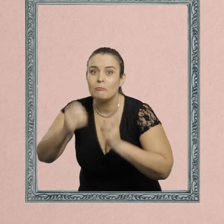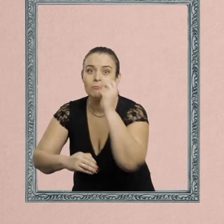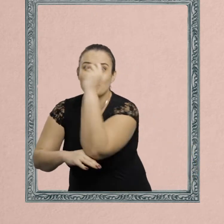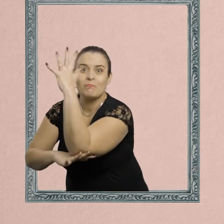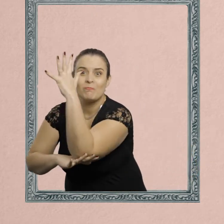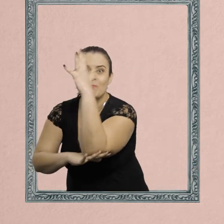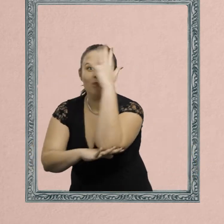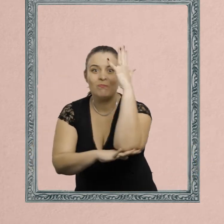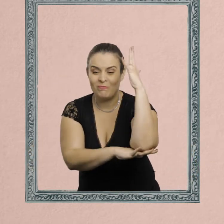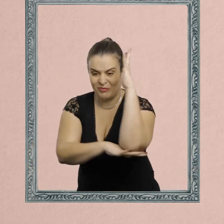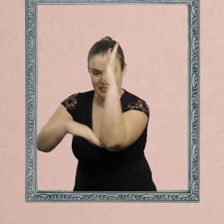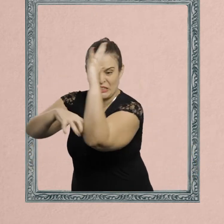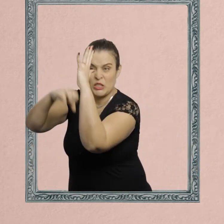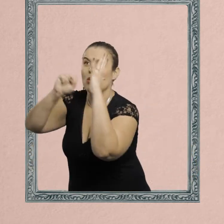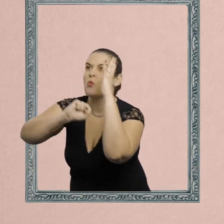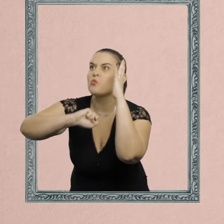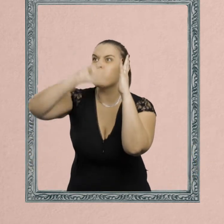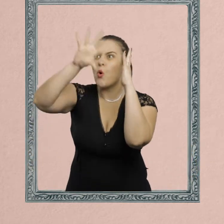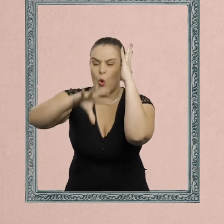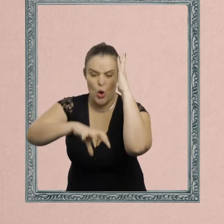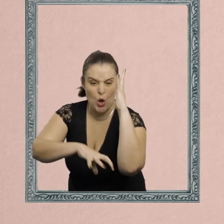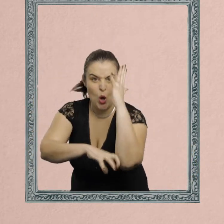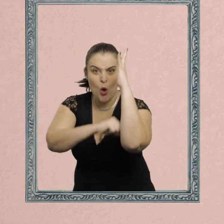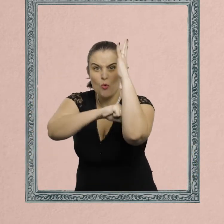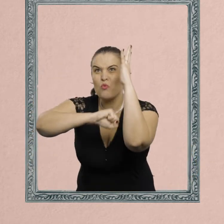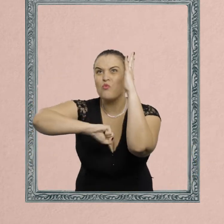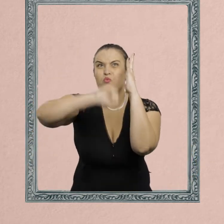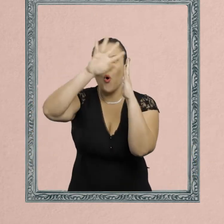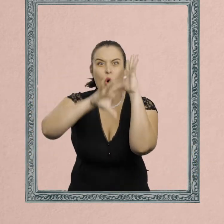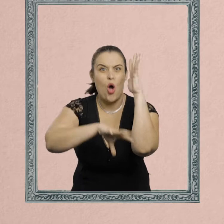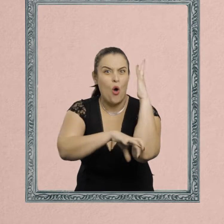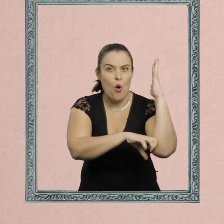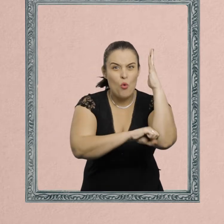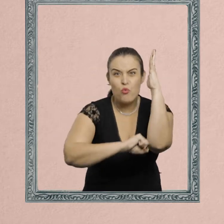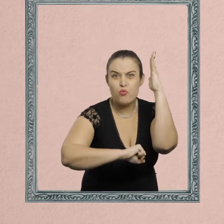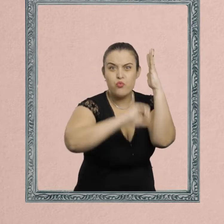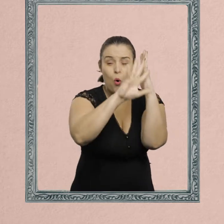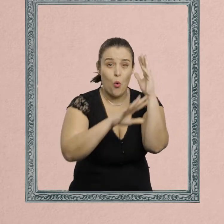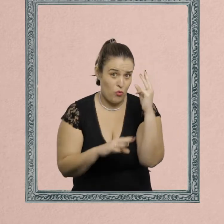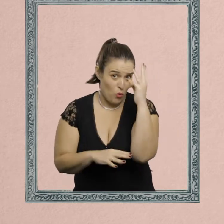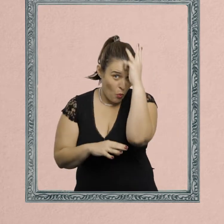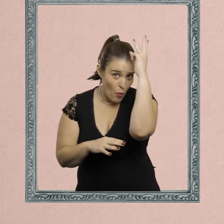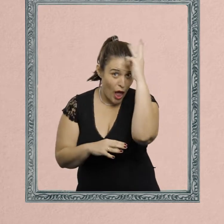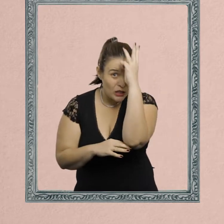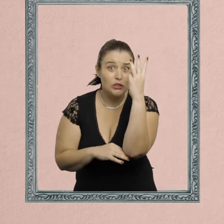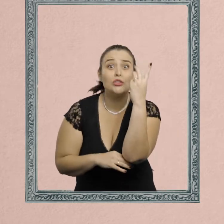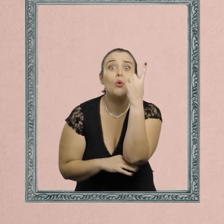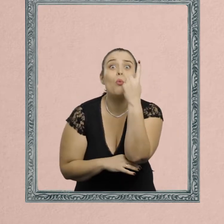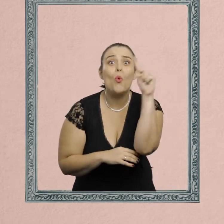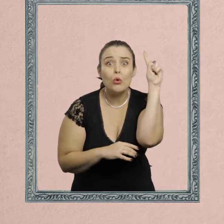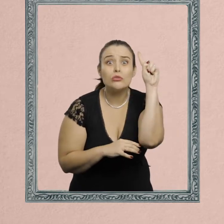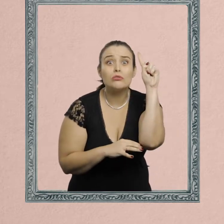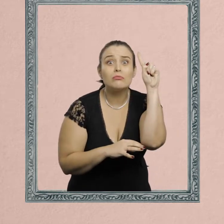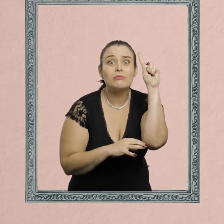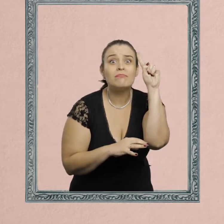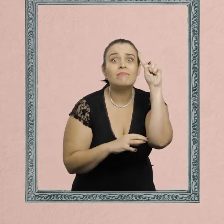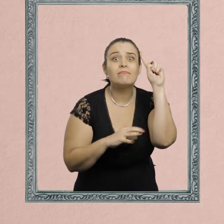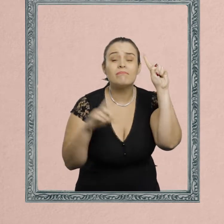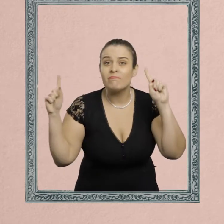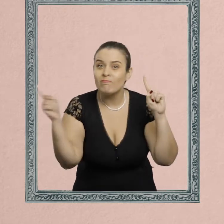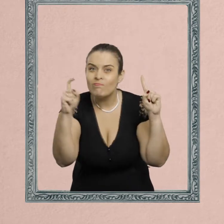piratas arrancaram todos de suas árvores. Eles jogaram os meninos para o alto. A Wendy foi a última a sair da